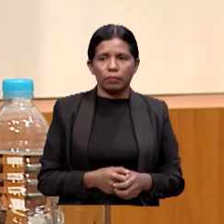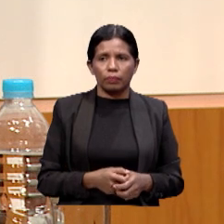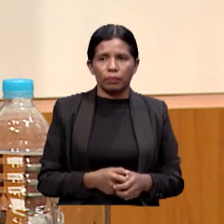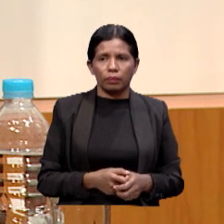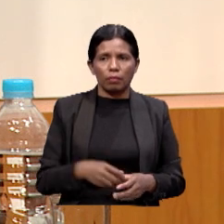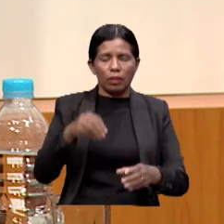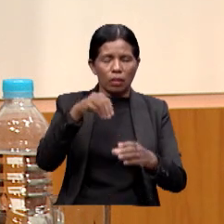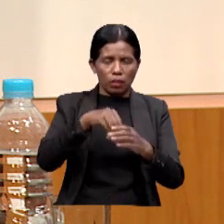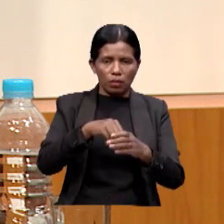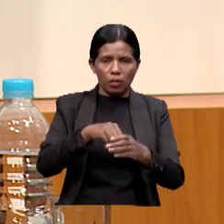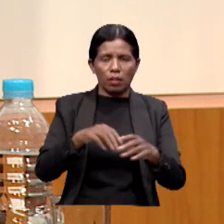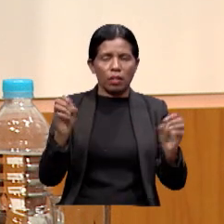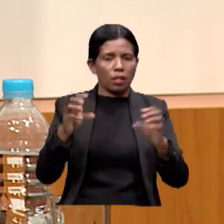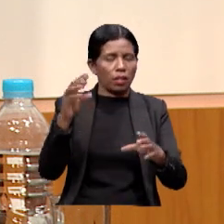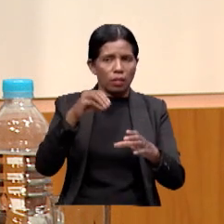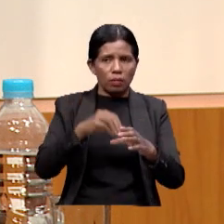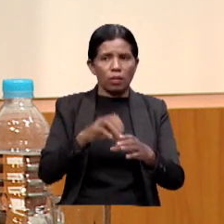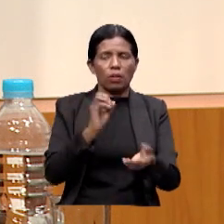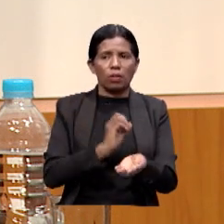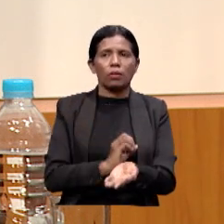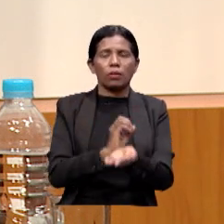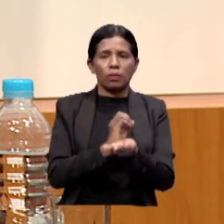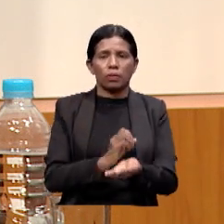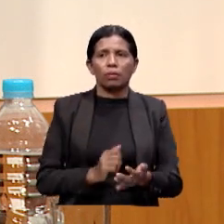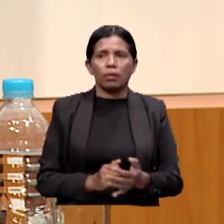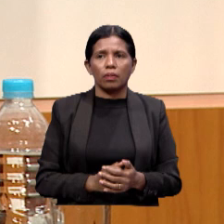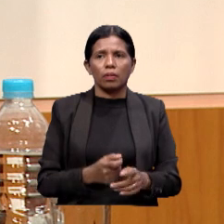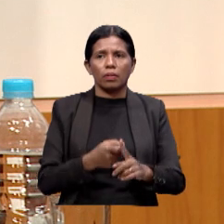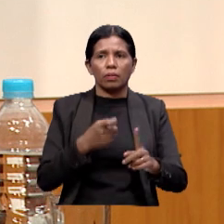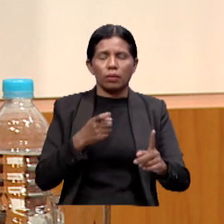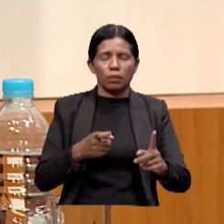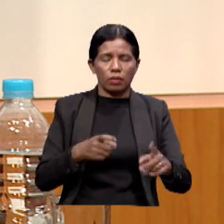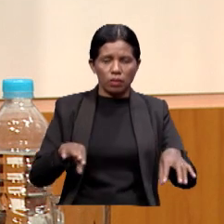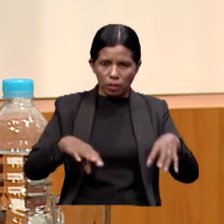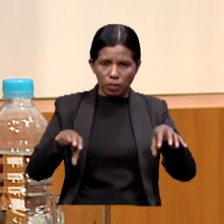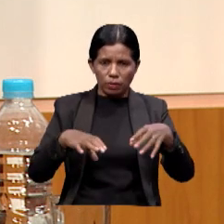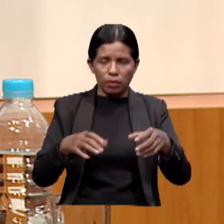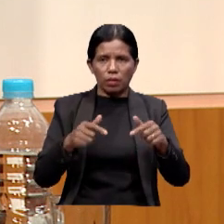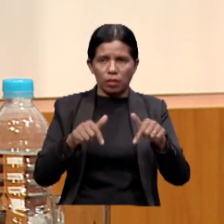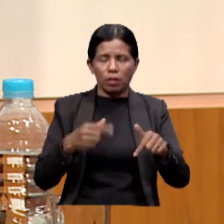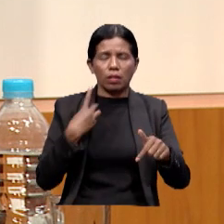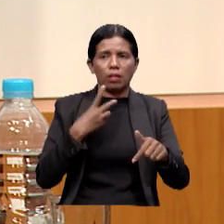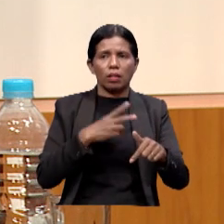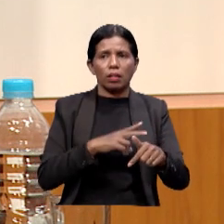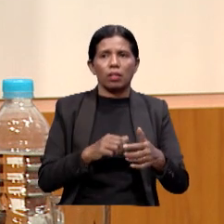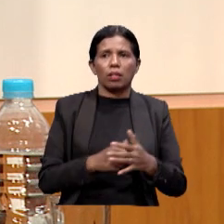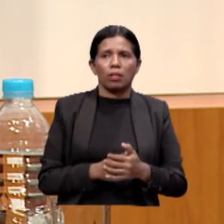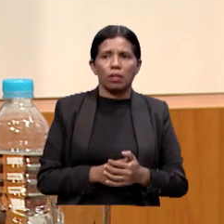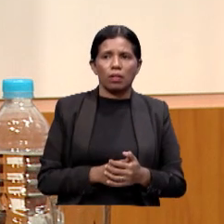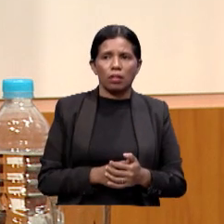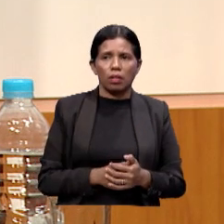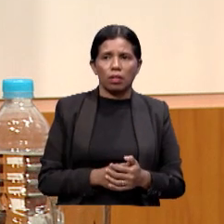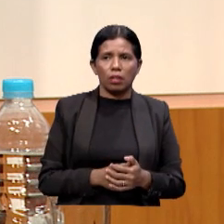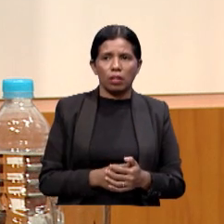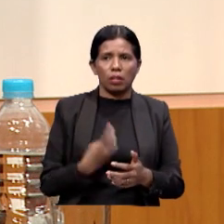Exclui, lá inclui Raiwa. Husi sistema hirak nene ita zere kwaze 80